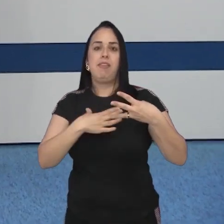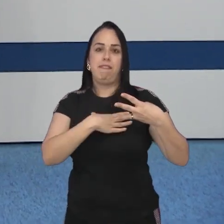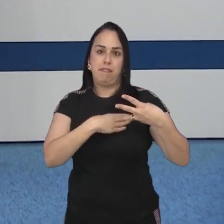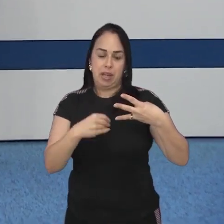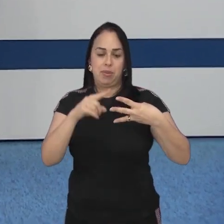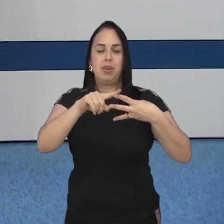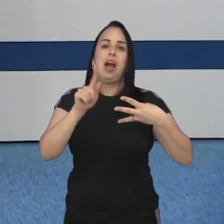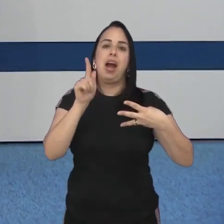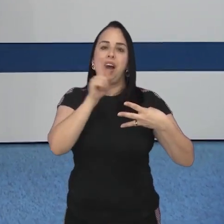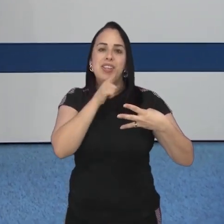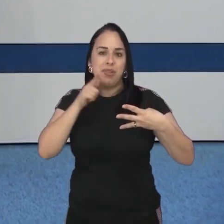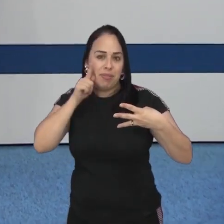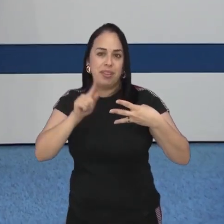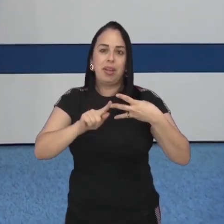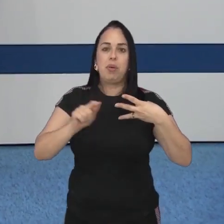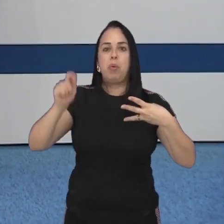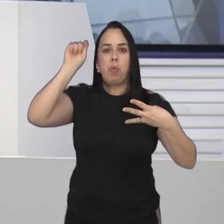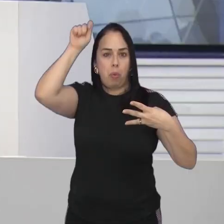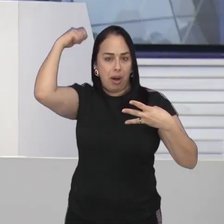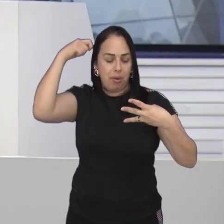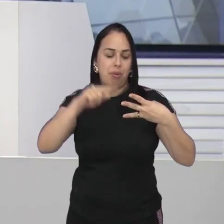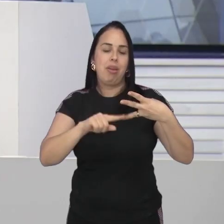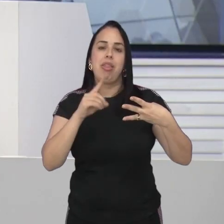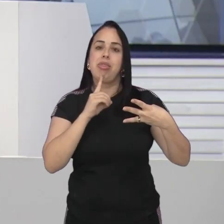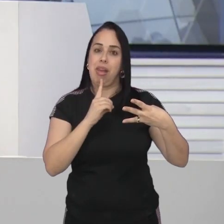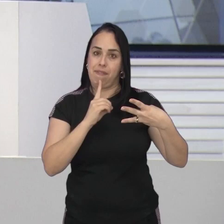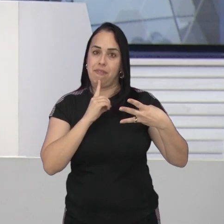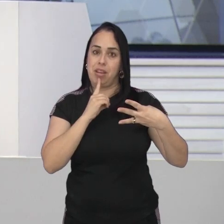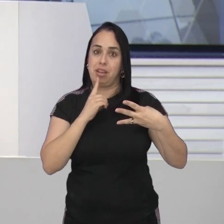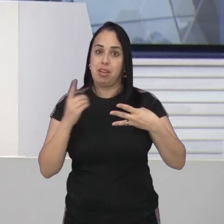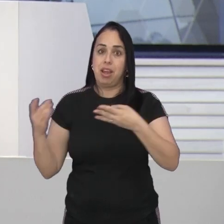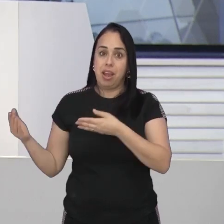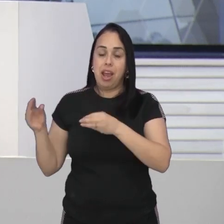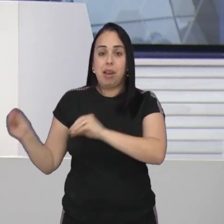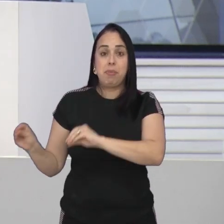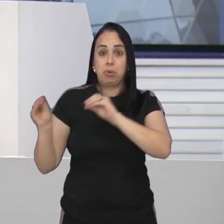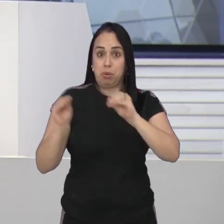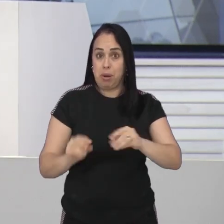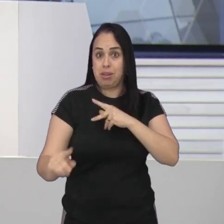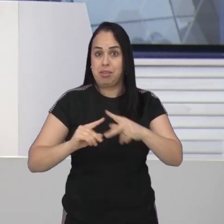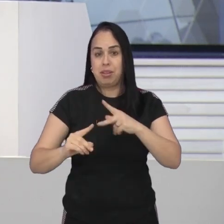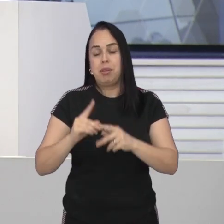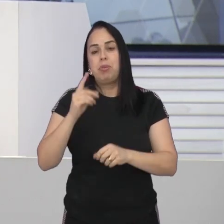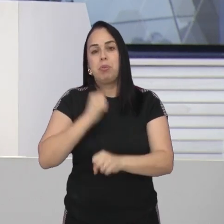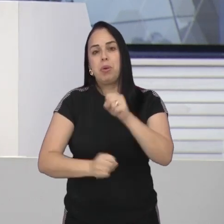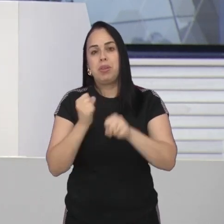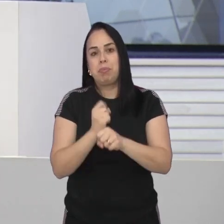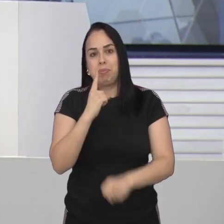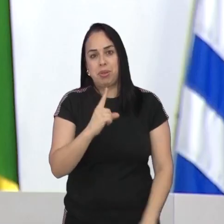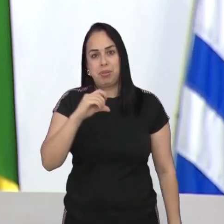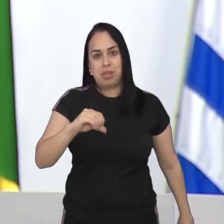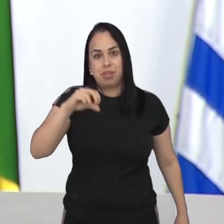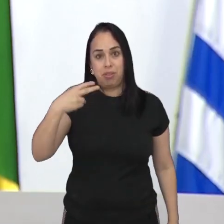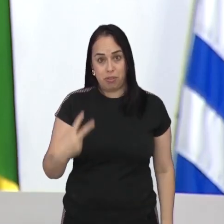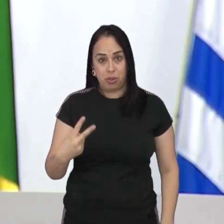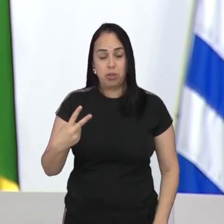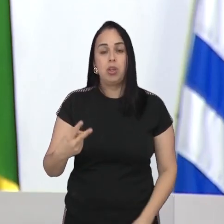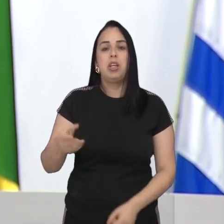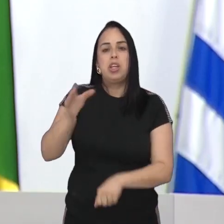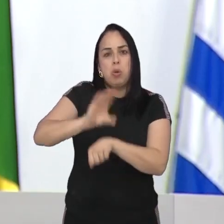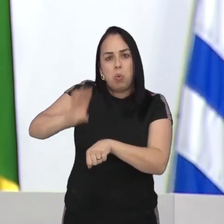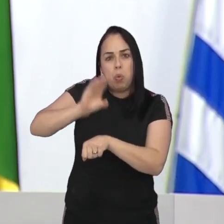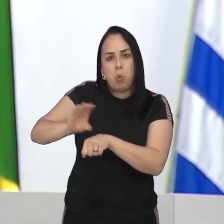a Giovana, o Arthur e o Davi. Ele chegou em São José dos Campos em 1992,